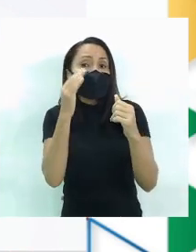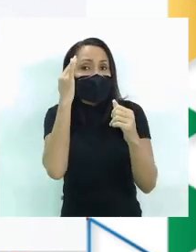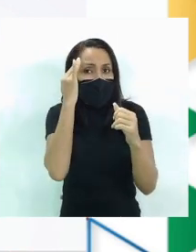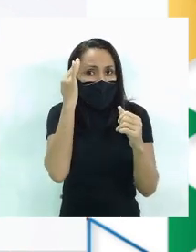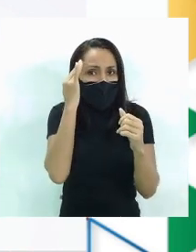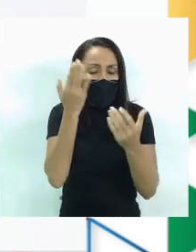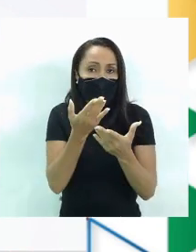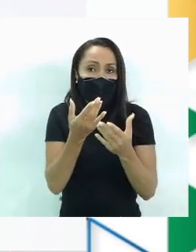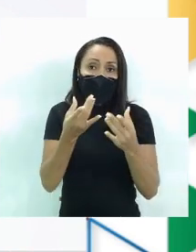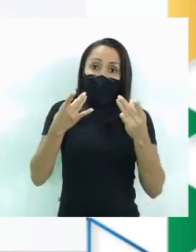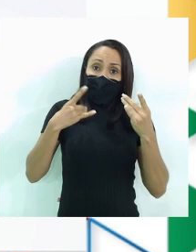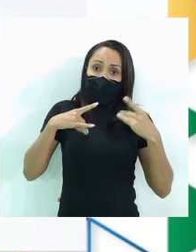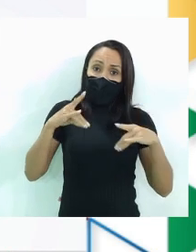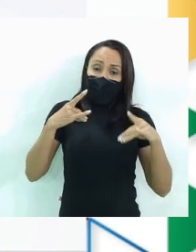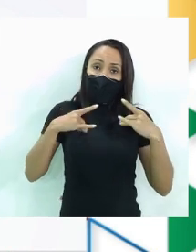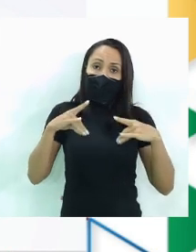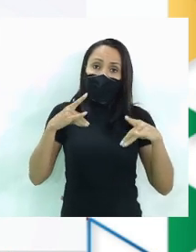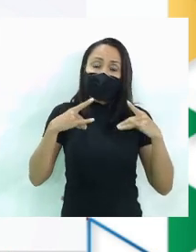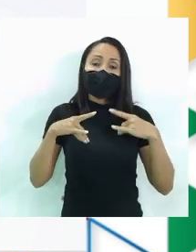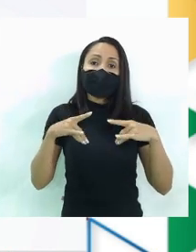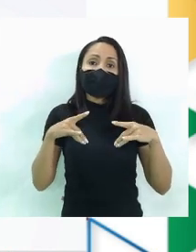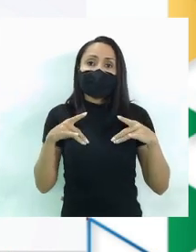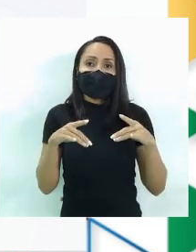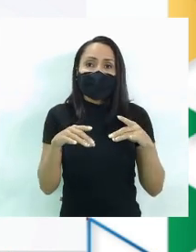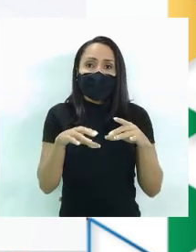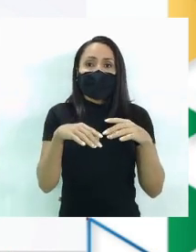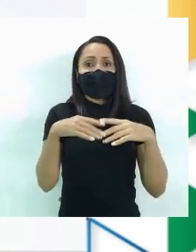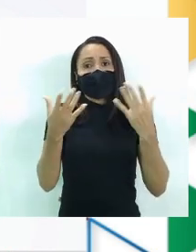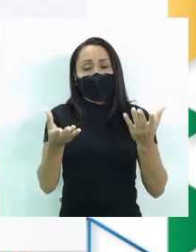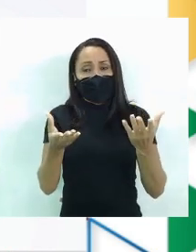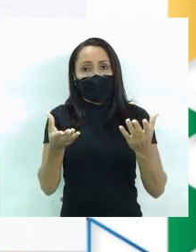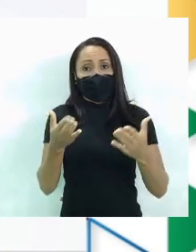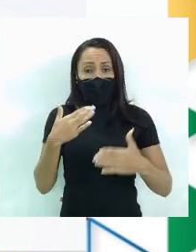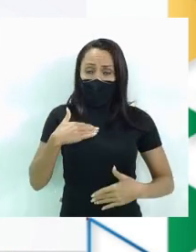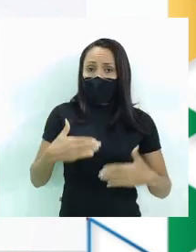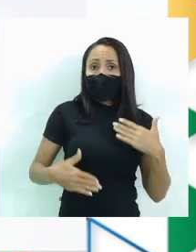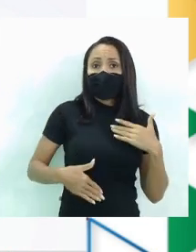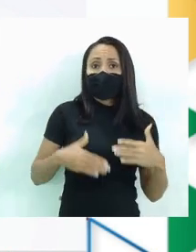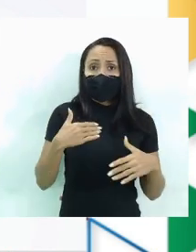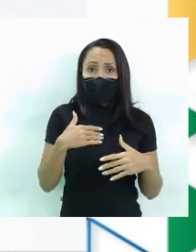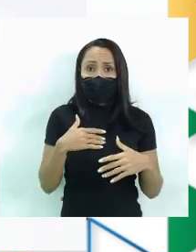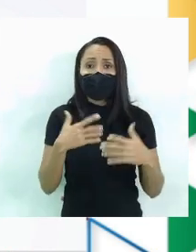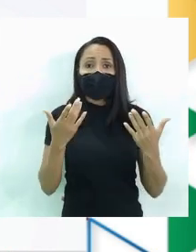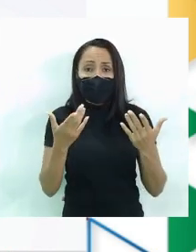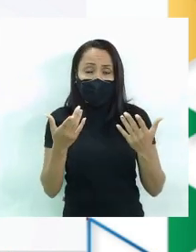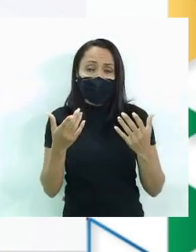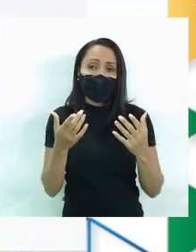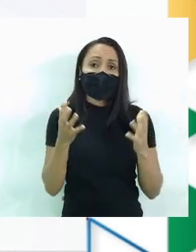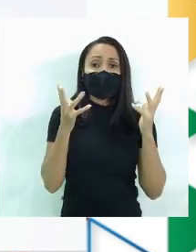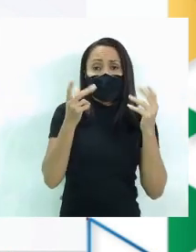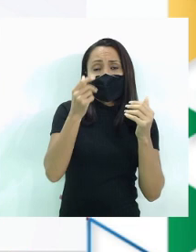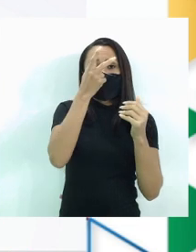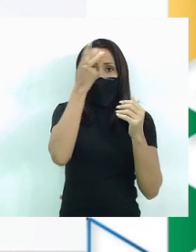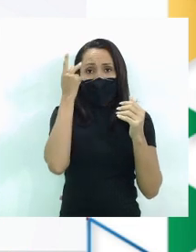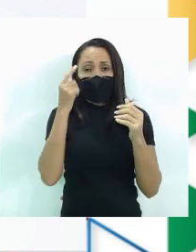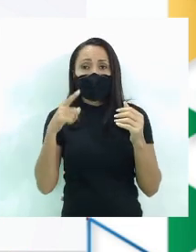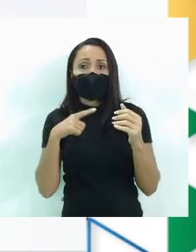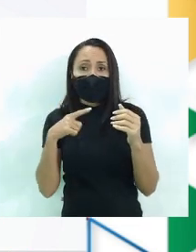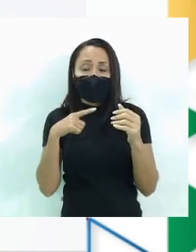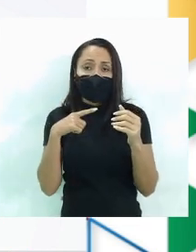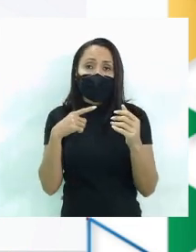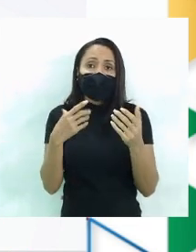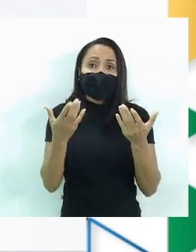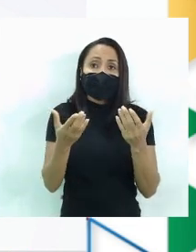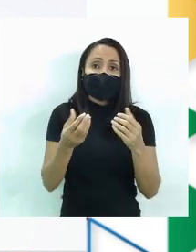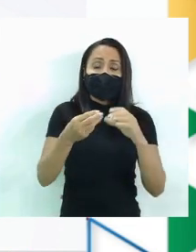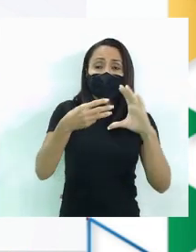que os hormônios são produzidos pelo organismo, tá certo? Todas as pessoas possuem os hormônios que são secretados através